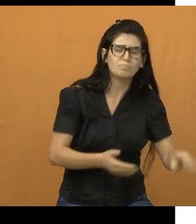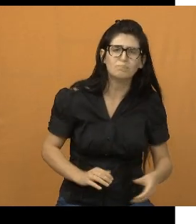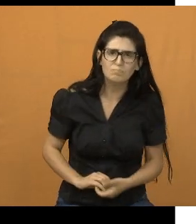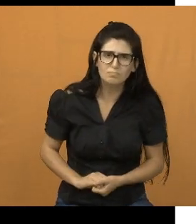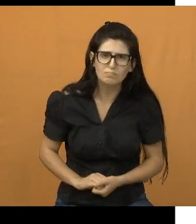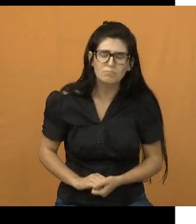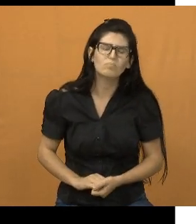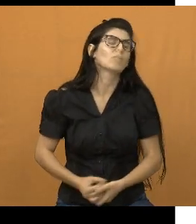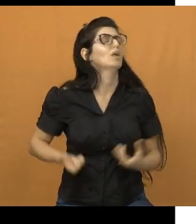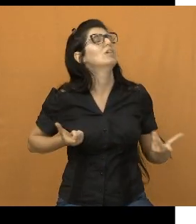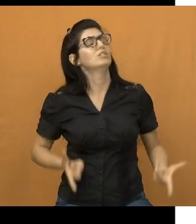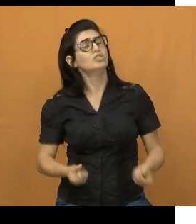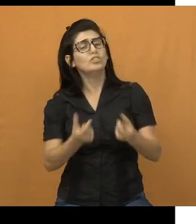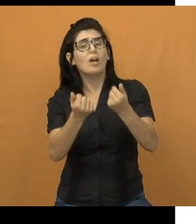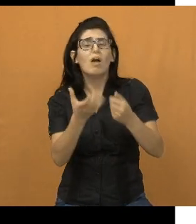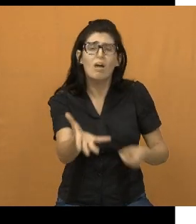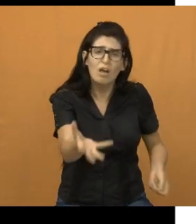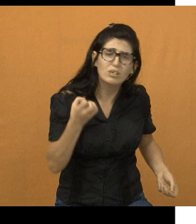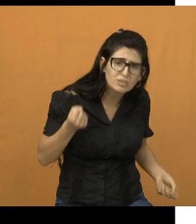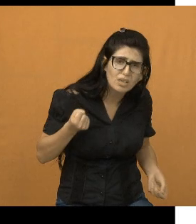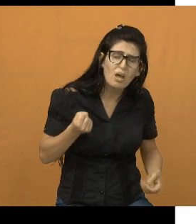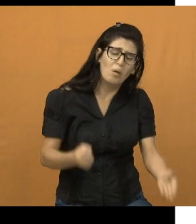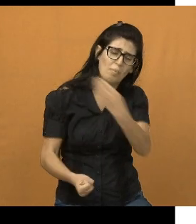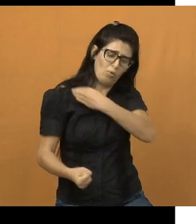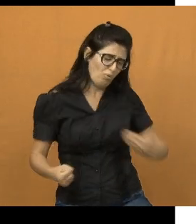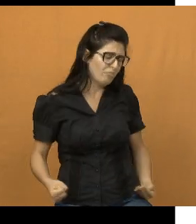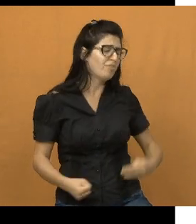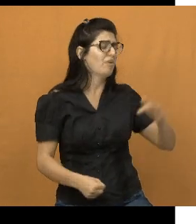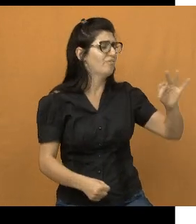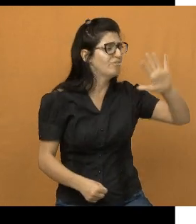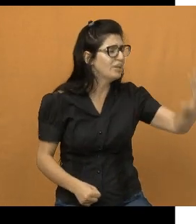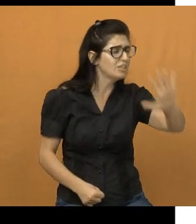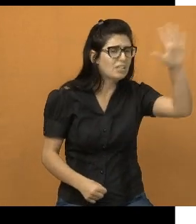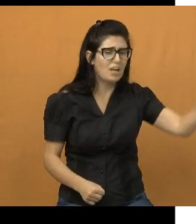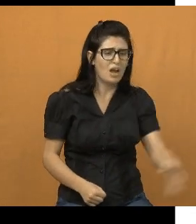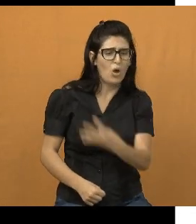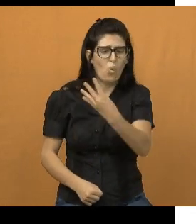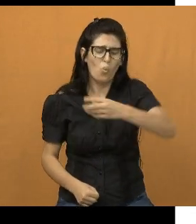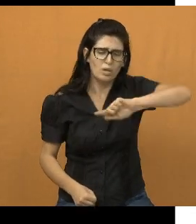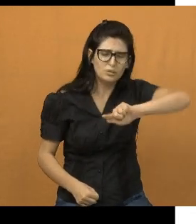Os recursos que nós recebemos do governo federal,